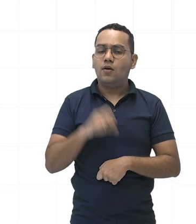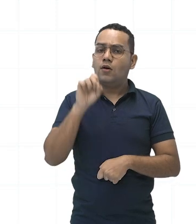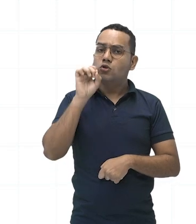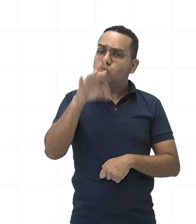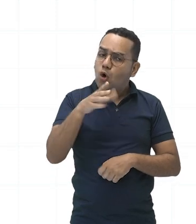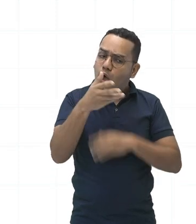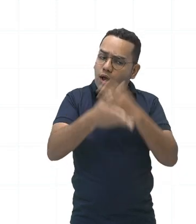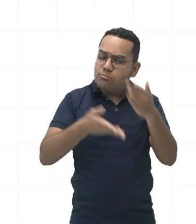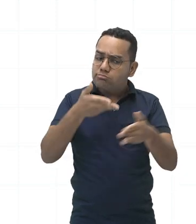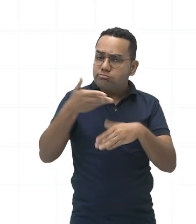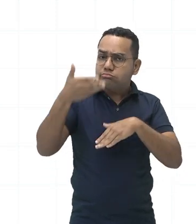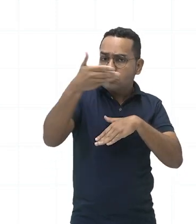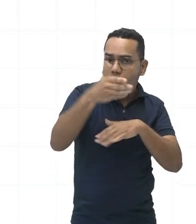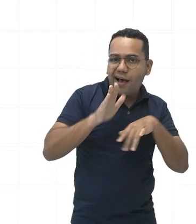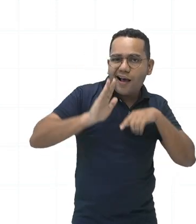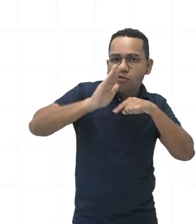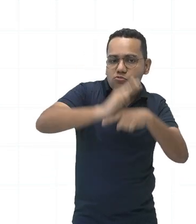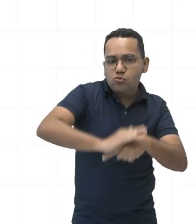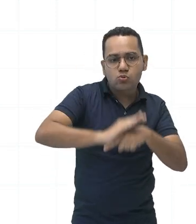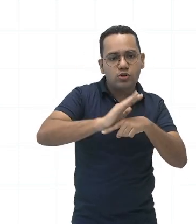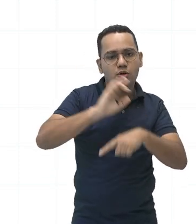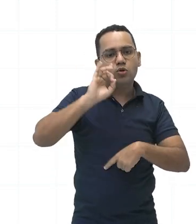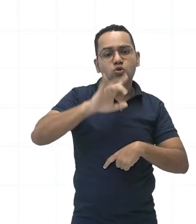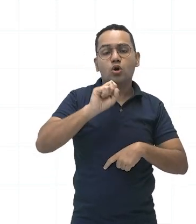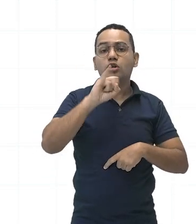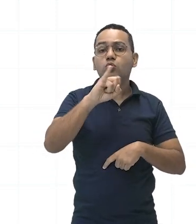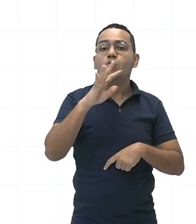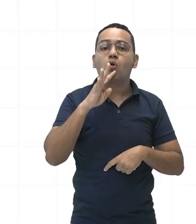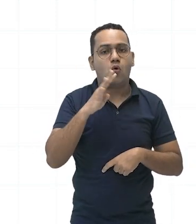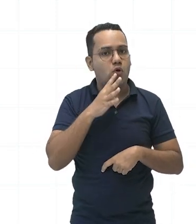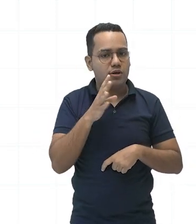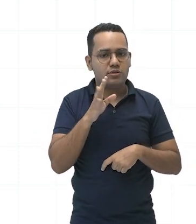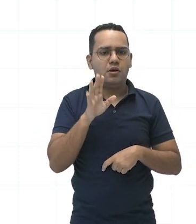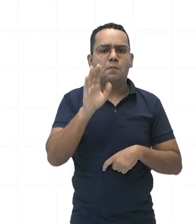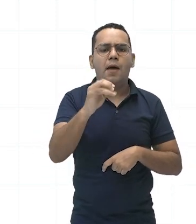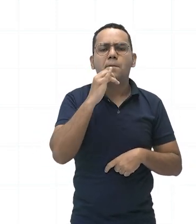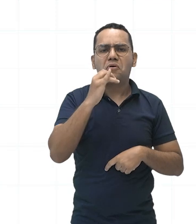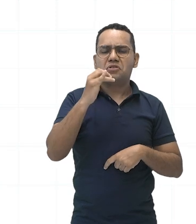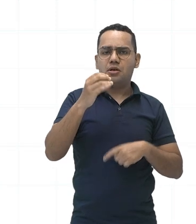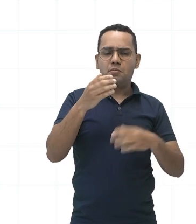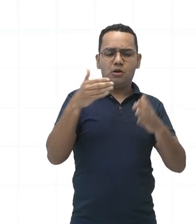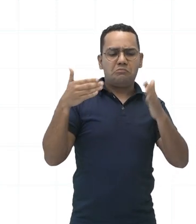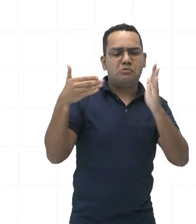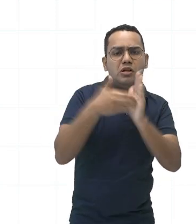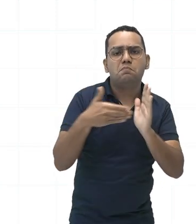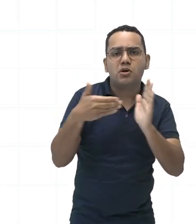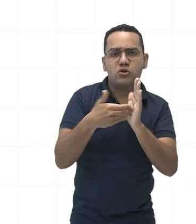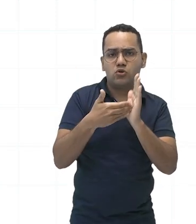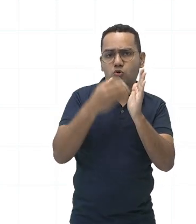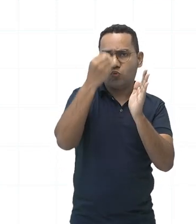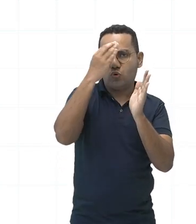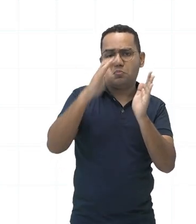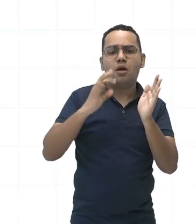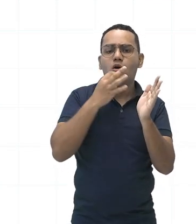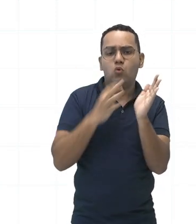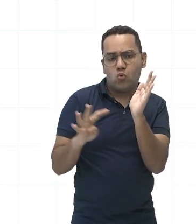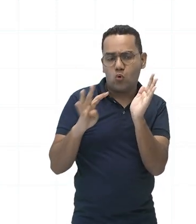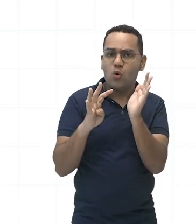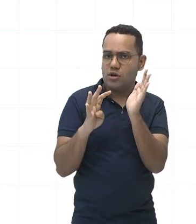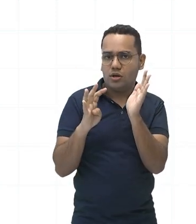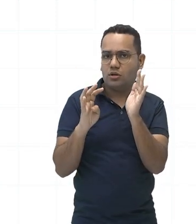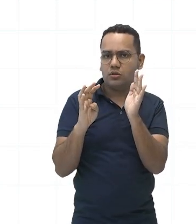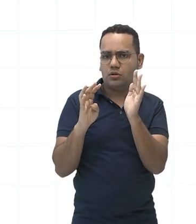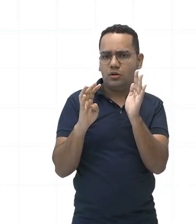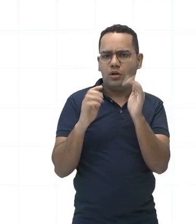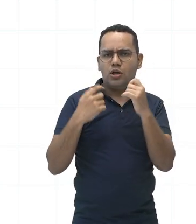atendimento. Saber avaliar seus limites físicos e de conhecimento e não tentar transportar um acidentado ou medicá-lo. Isso daqui é